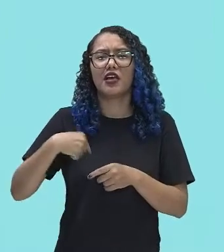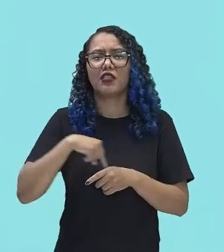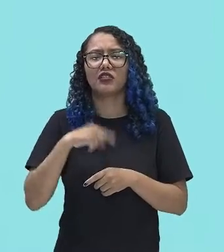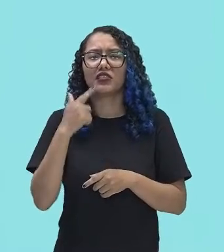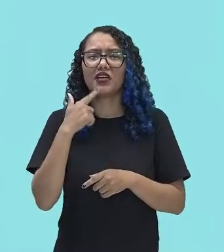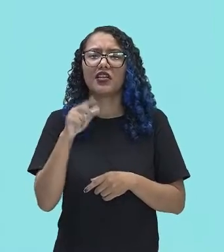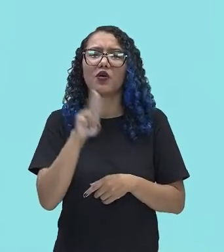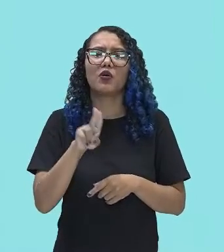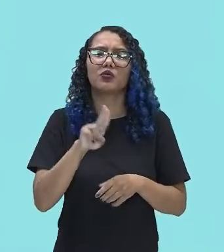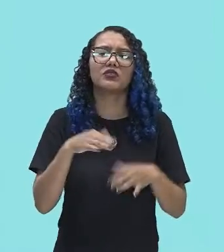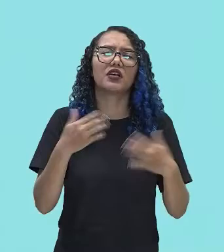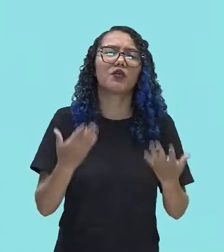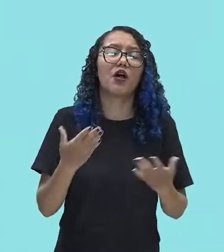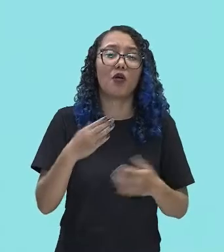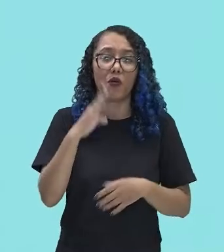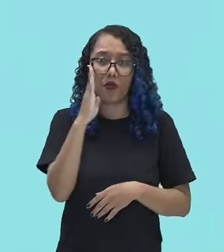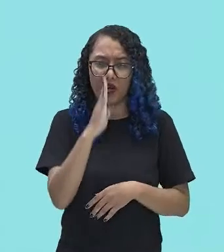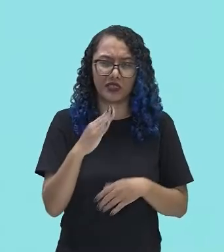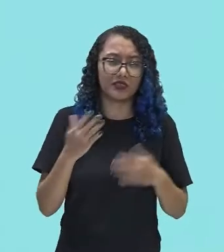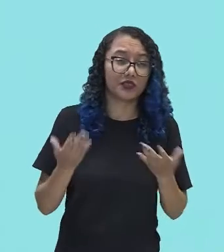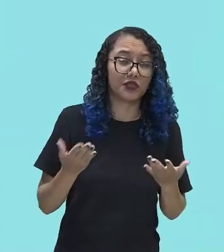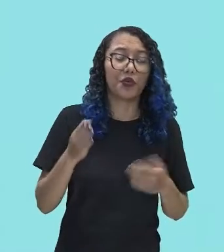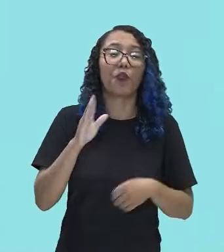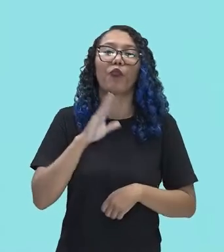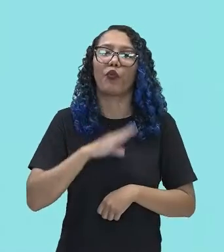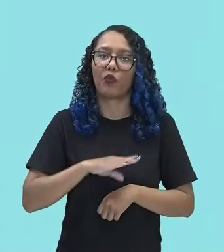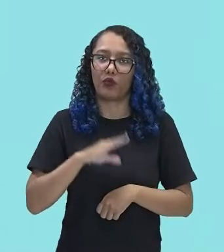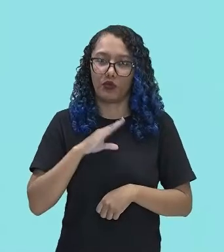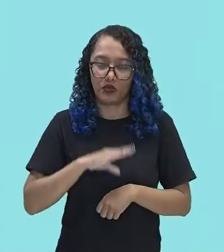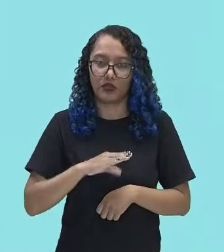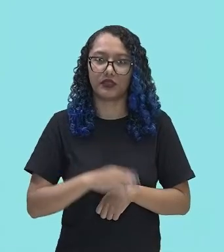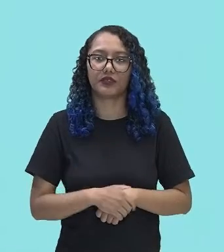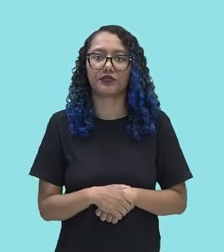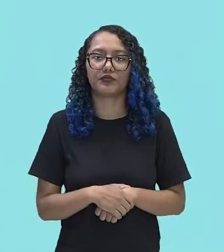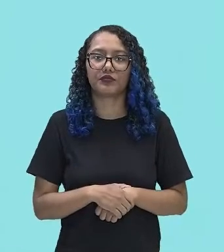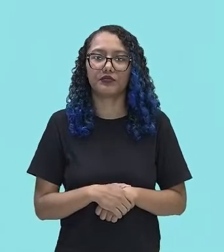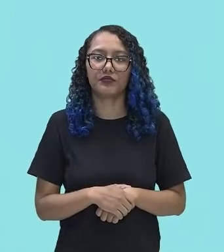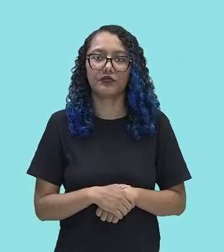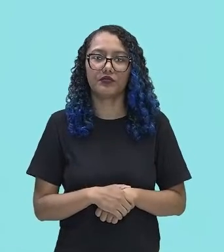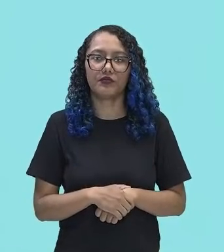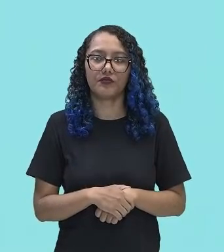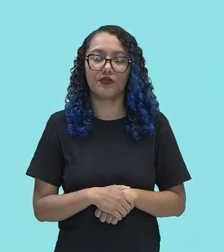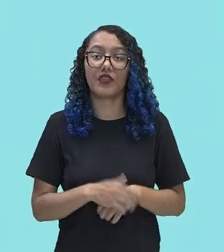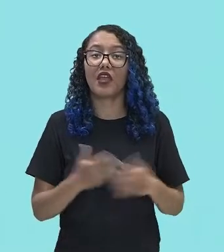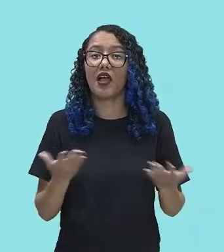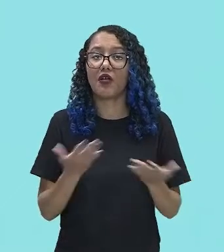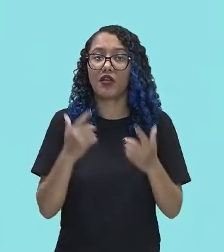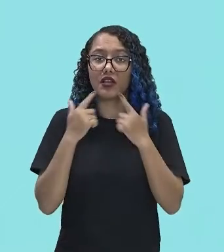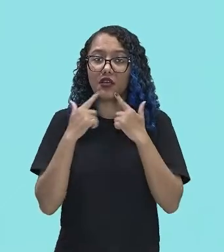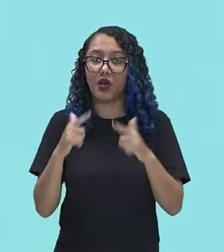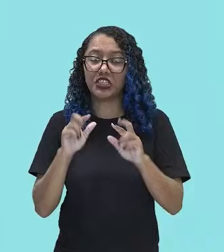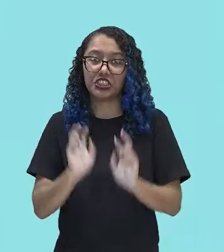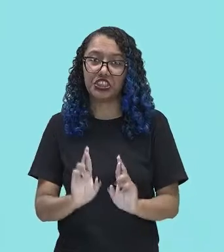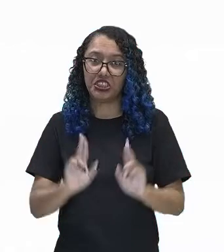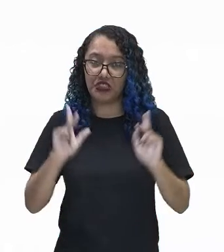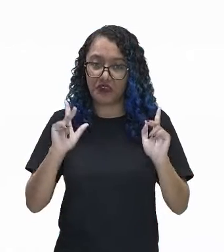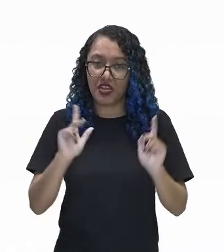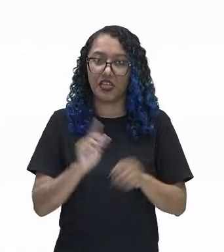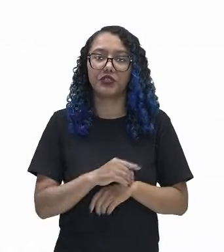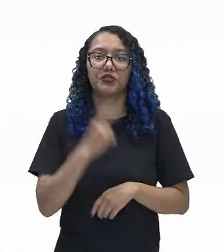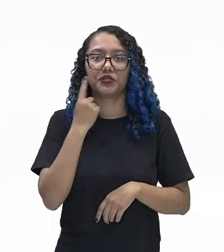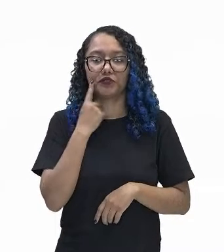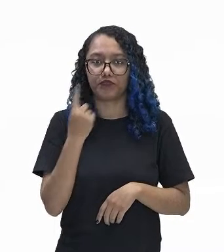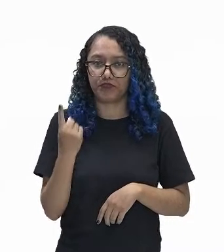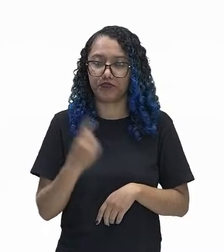Então o Brasil fala língua portuguesa. A linguagem, ele já faz ao contrário. Vamos ver a cartela aí de novo, olha só.